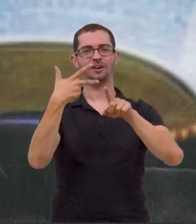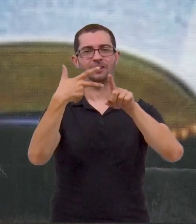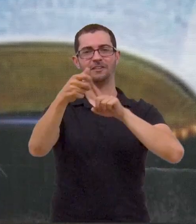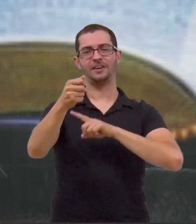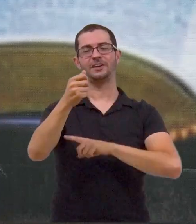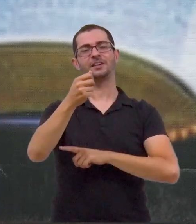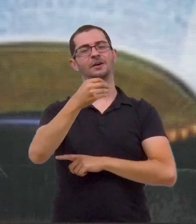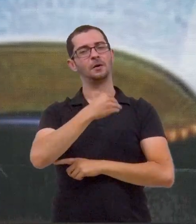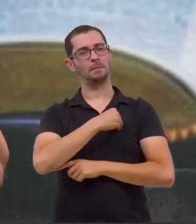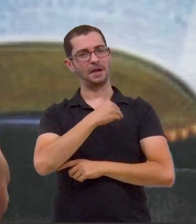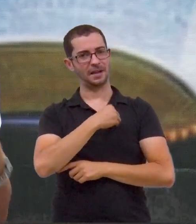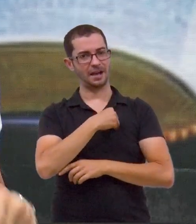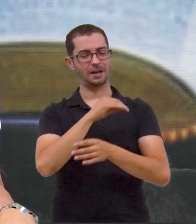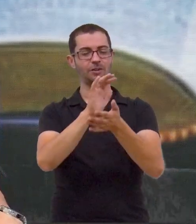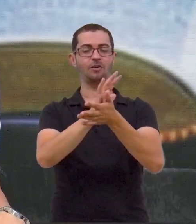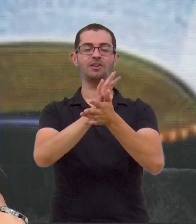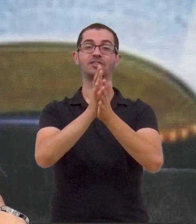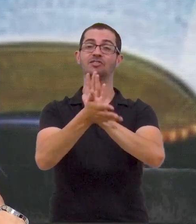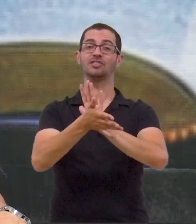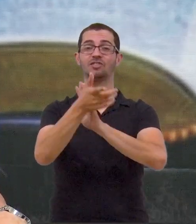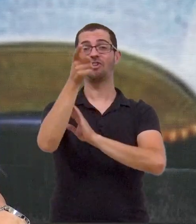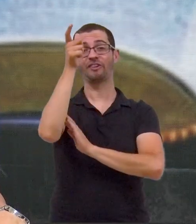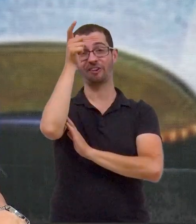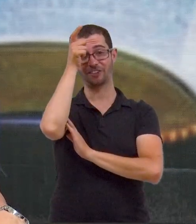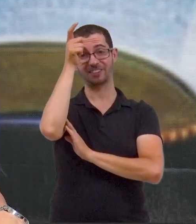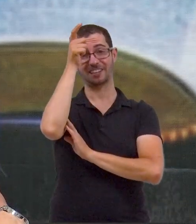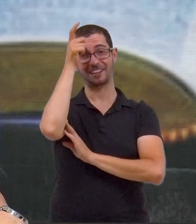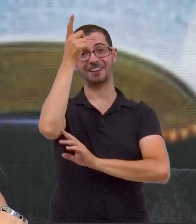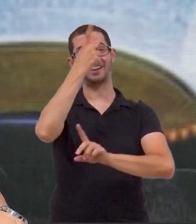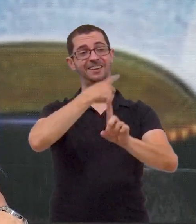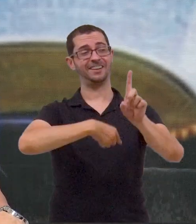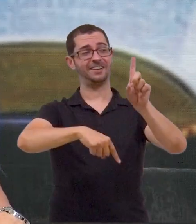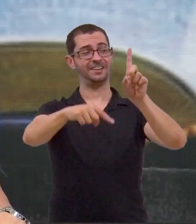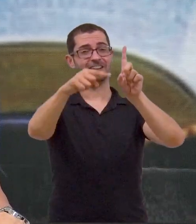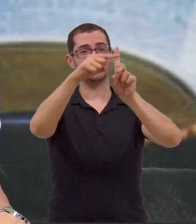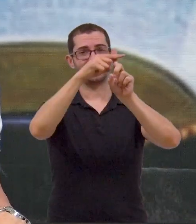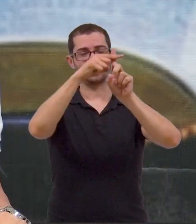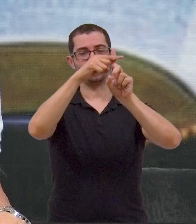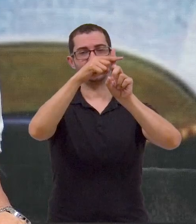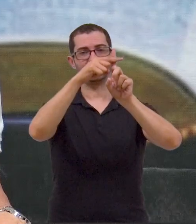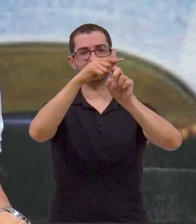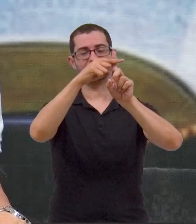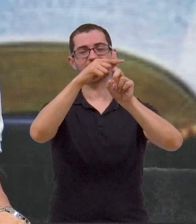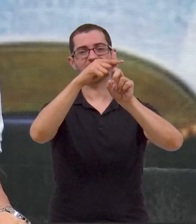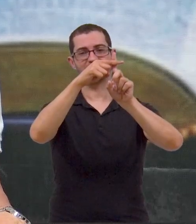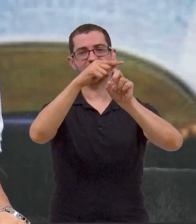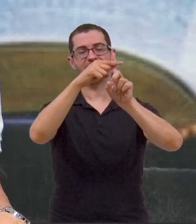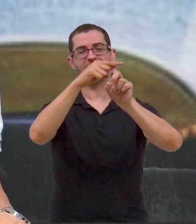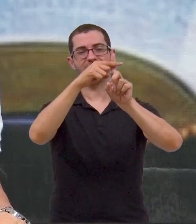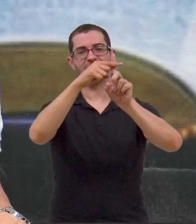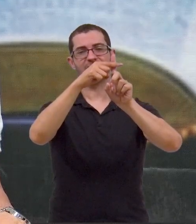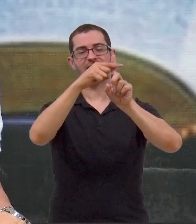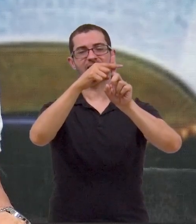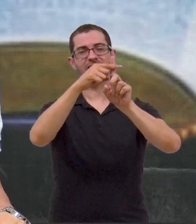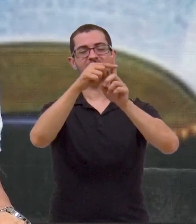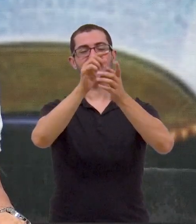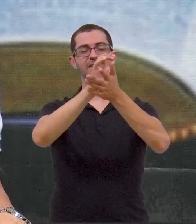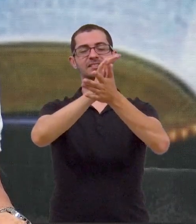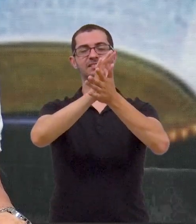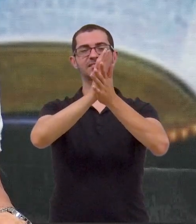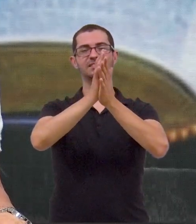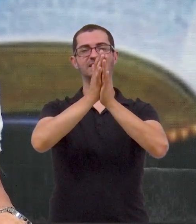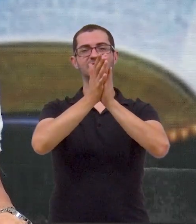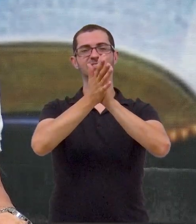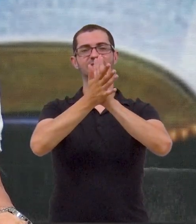e destruiu a Satanás lá na cruz, colocando execração pública, diz